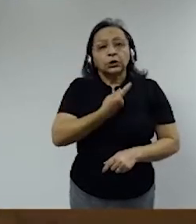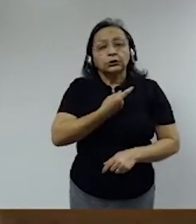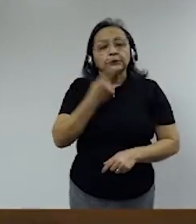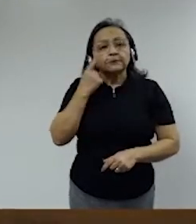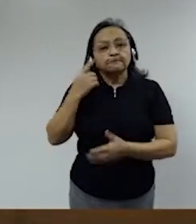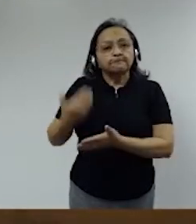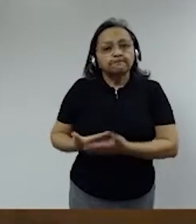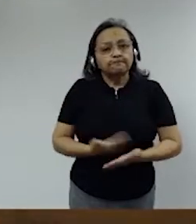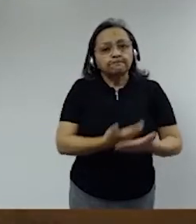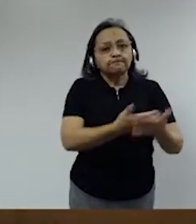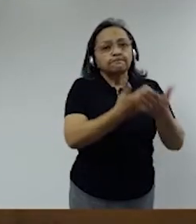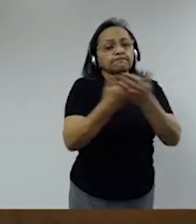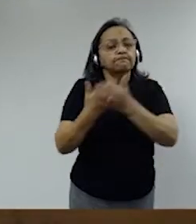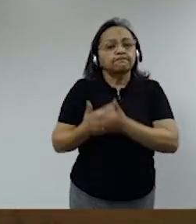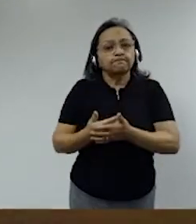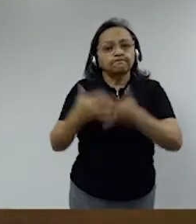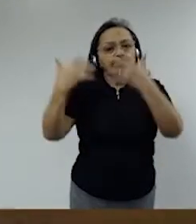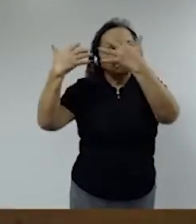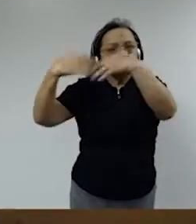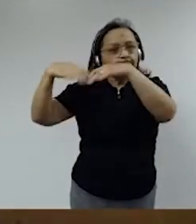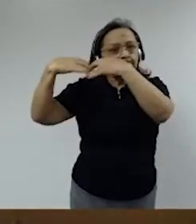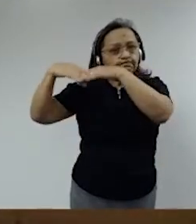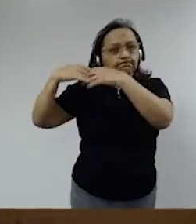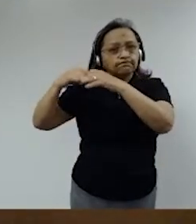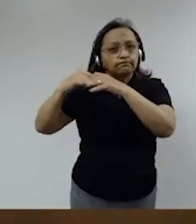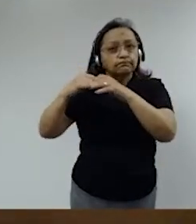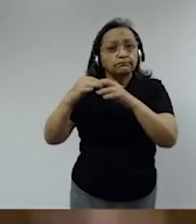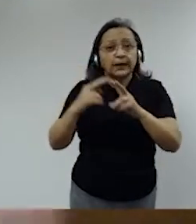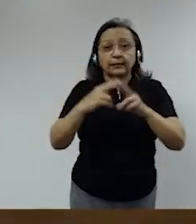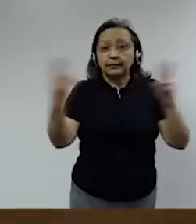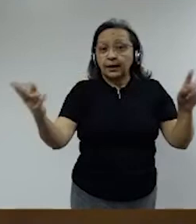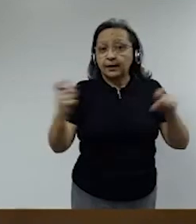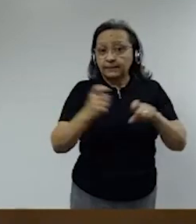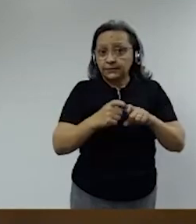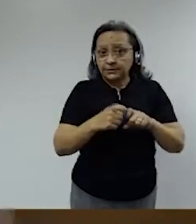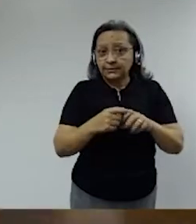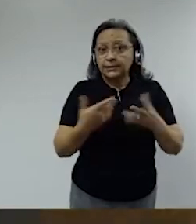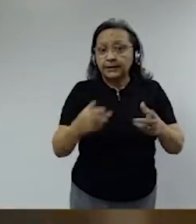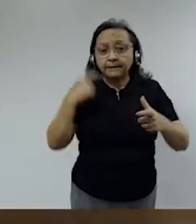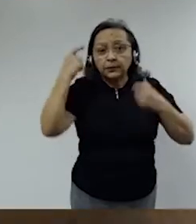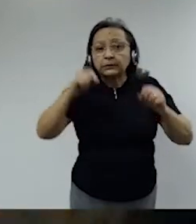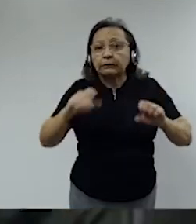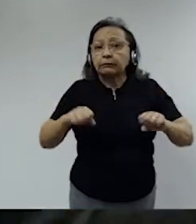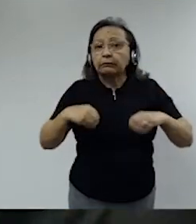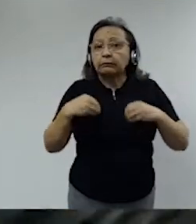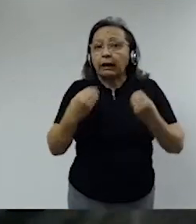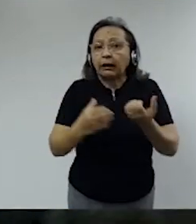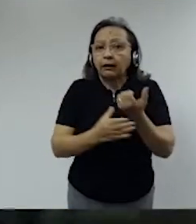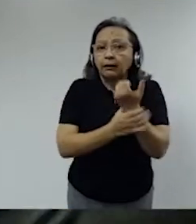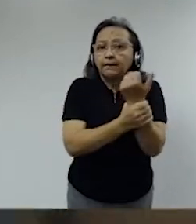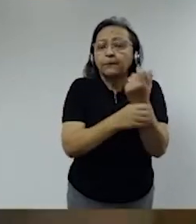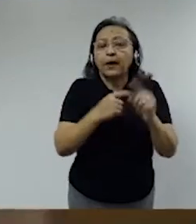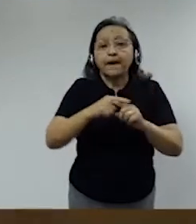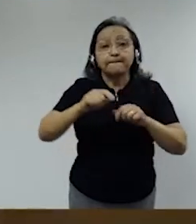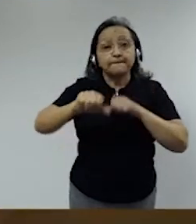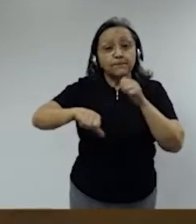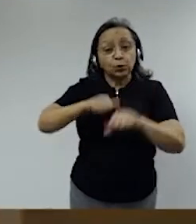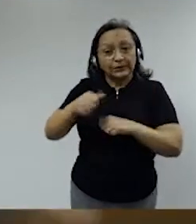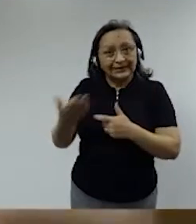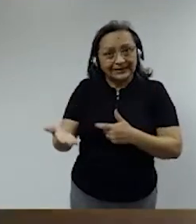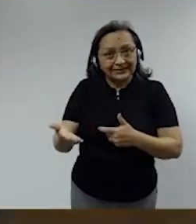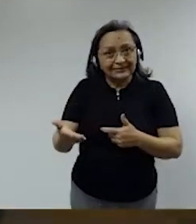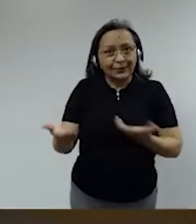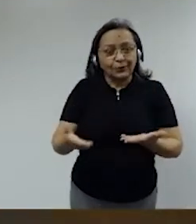da telemedicina, dessa preocupação em garantir, porque a mudança de formato não